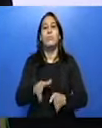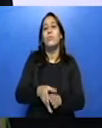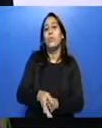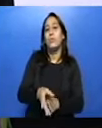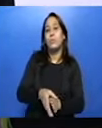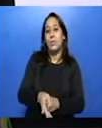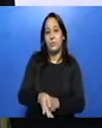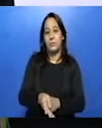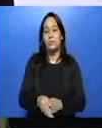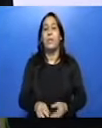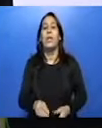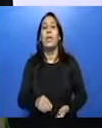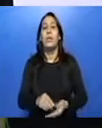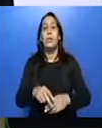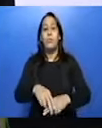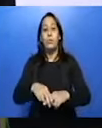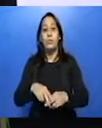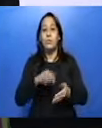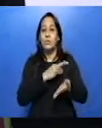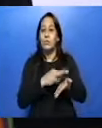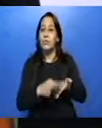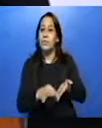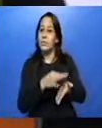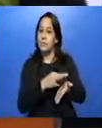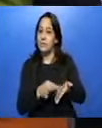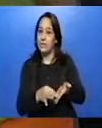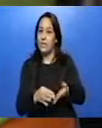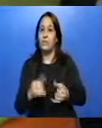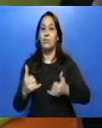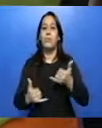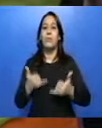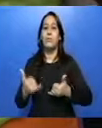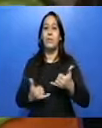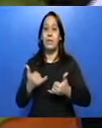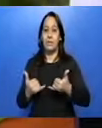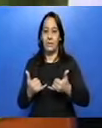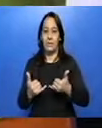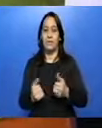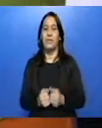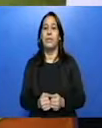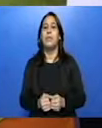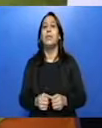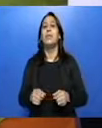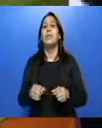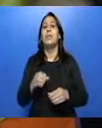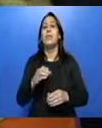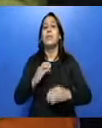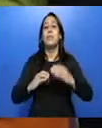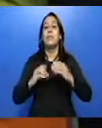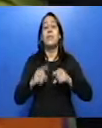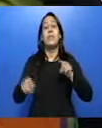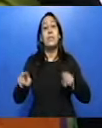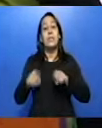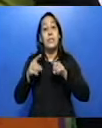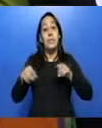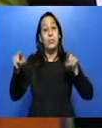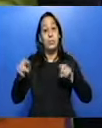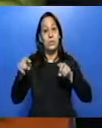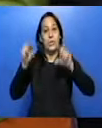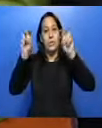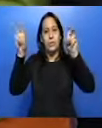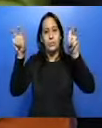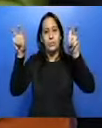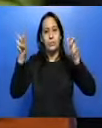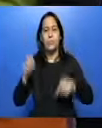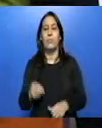o nome de uma brincadeira citada na canção. Eu vou pegar o título da canção, Par ou